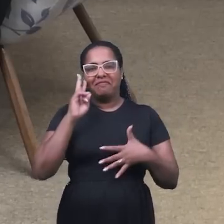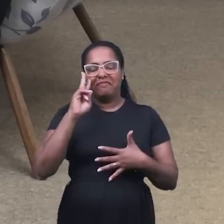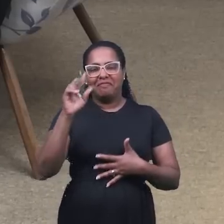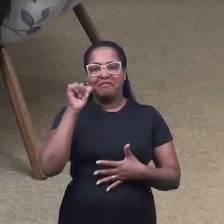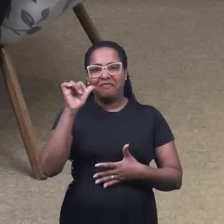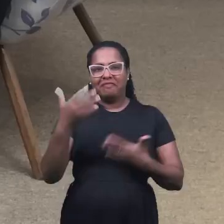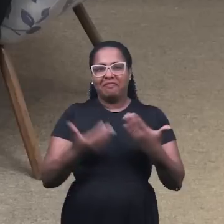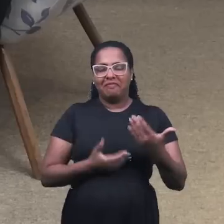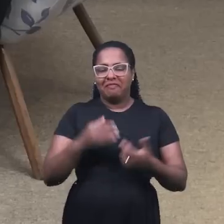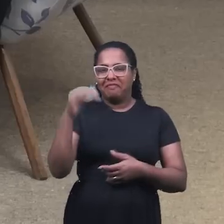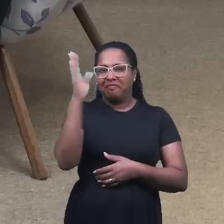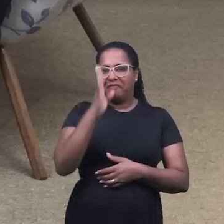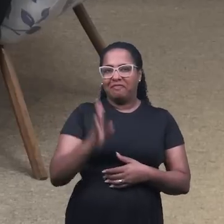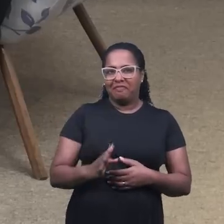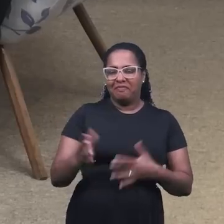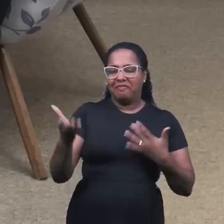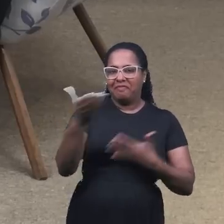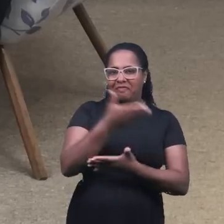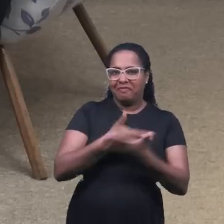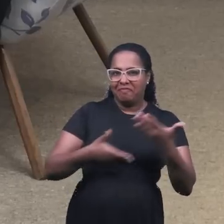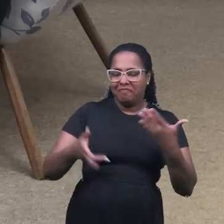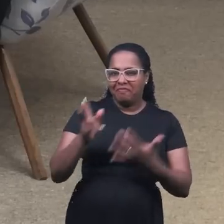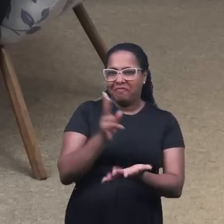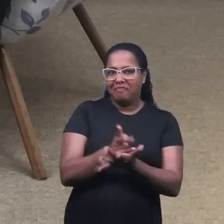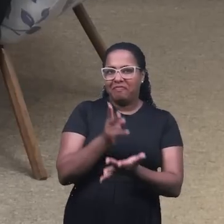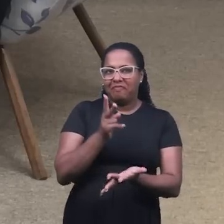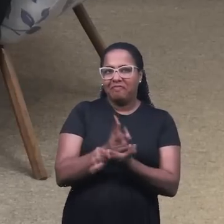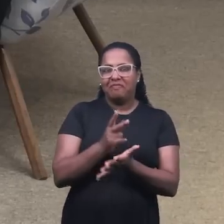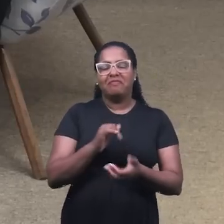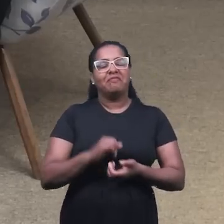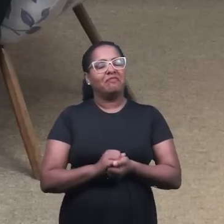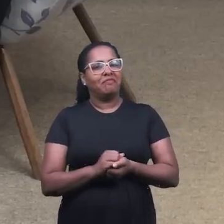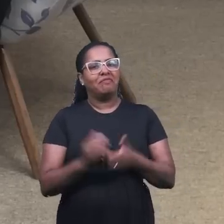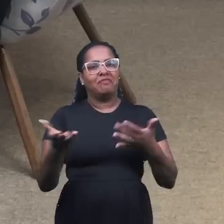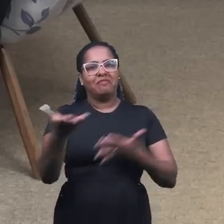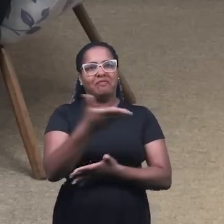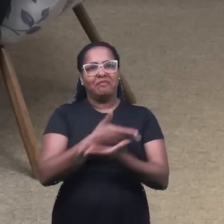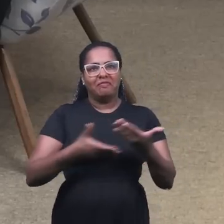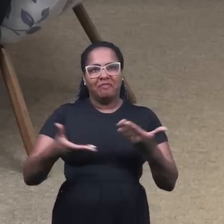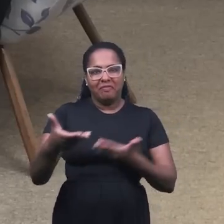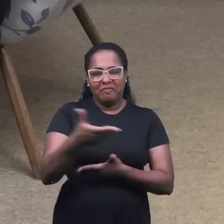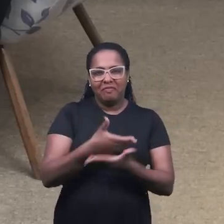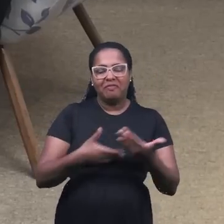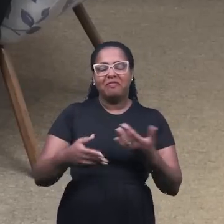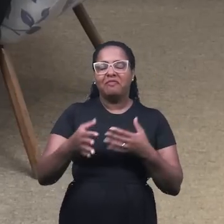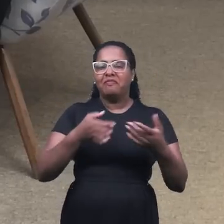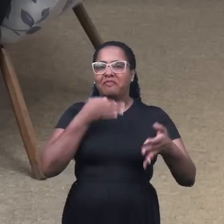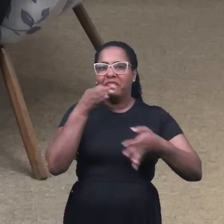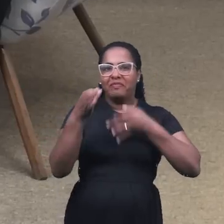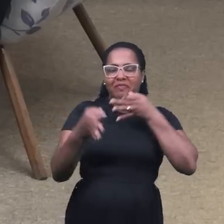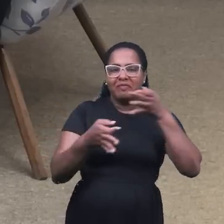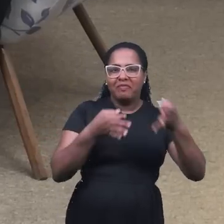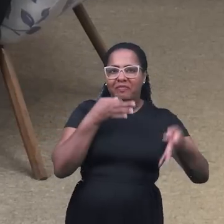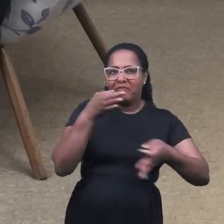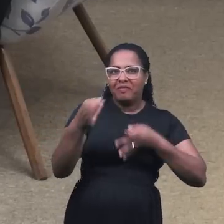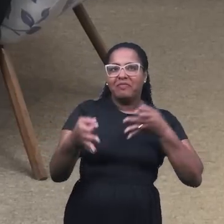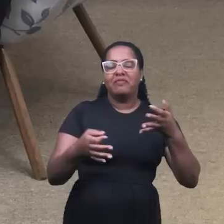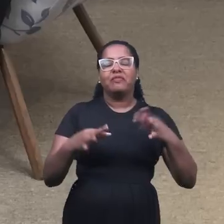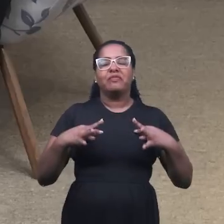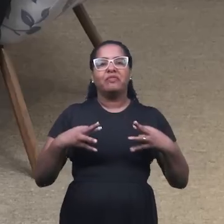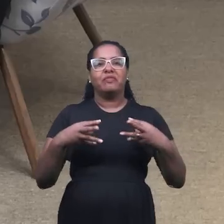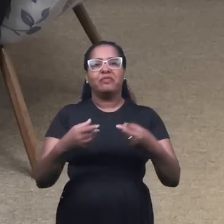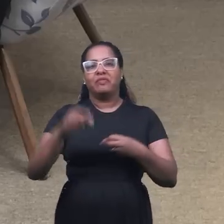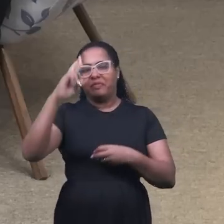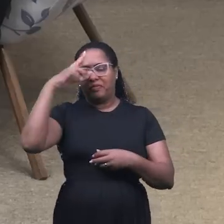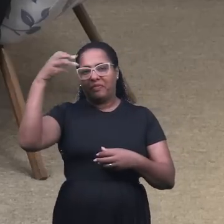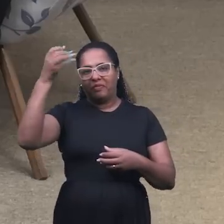Brasil inteiro participando, né, assíduas na participação, no envio dos seus comentários, daquilo que tem alcançado.